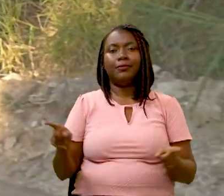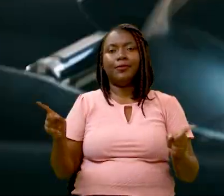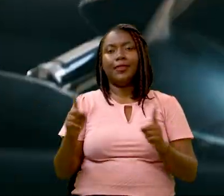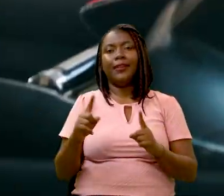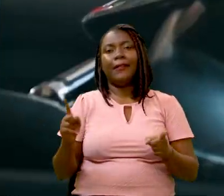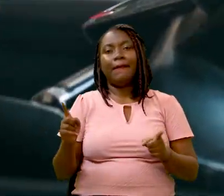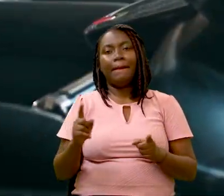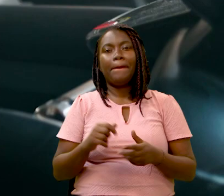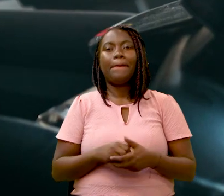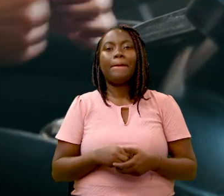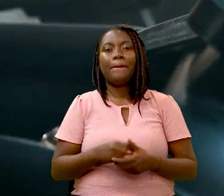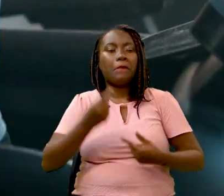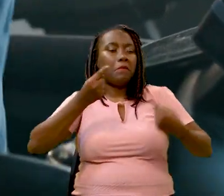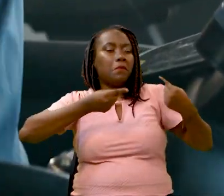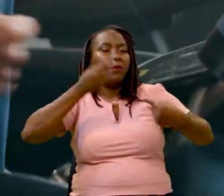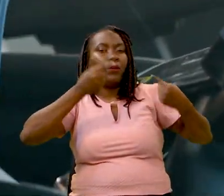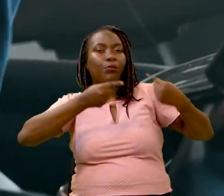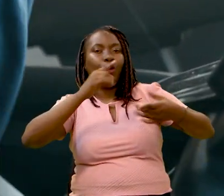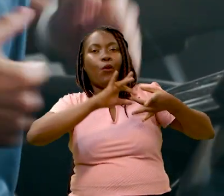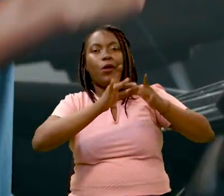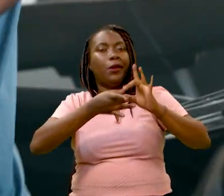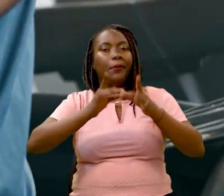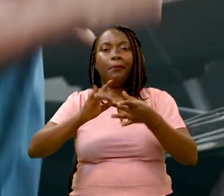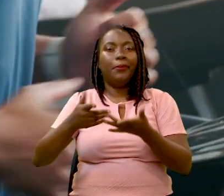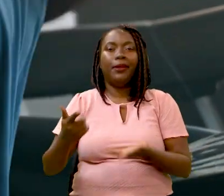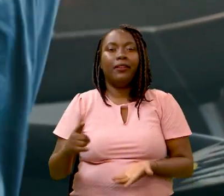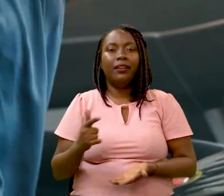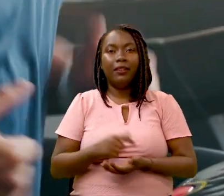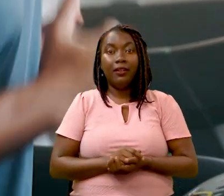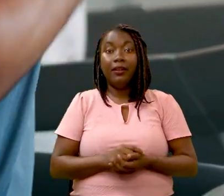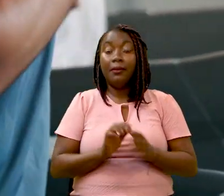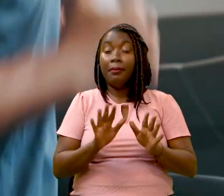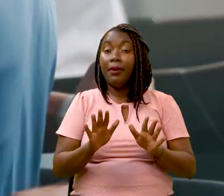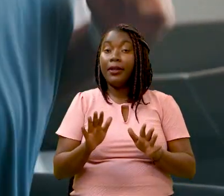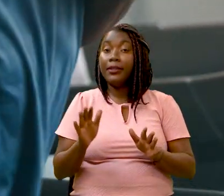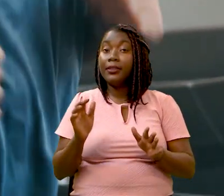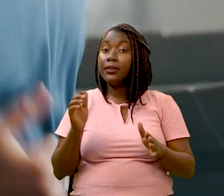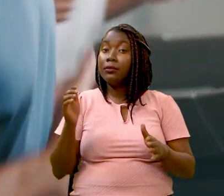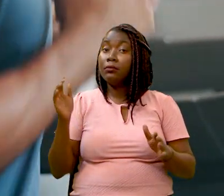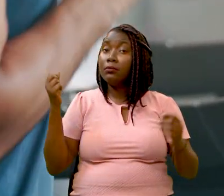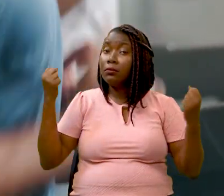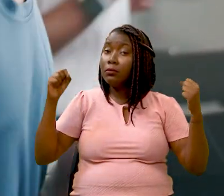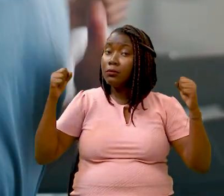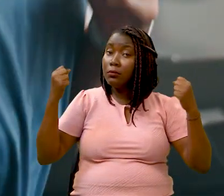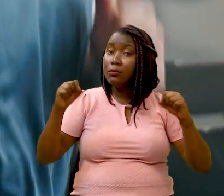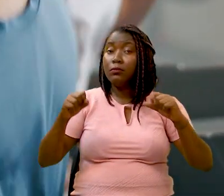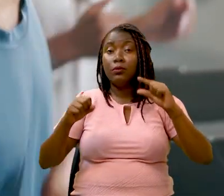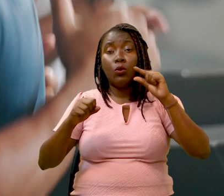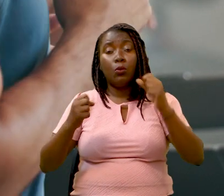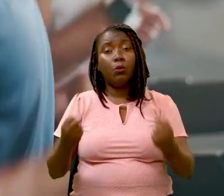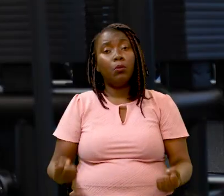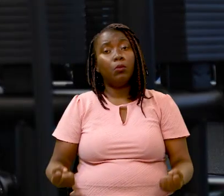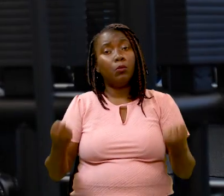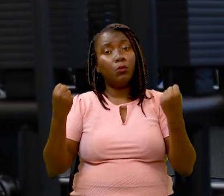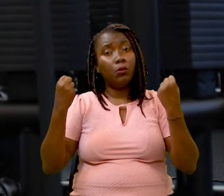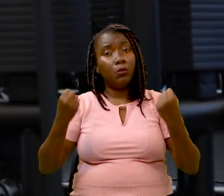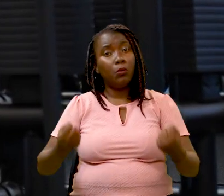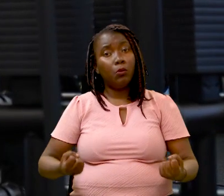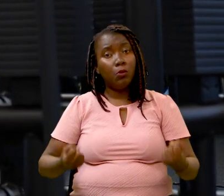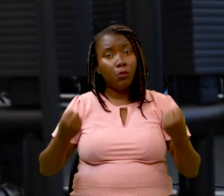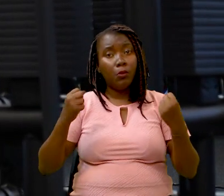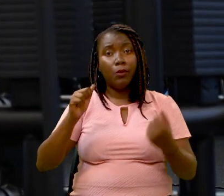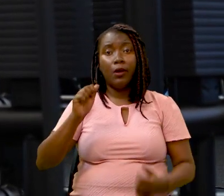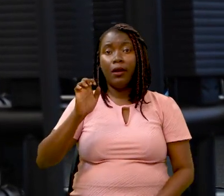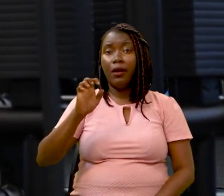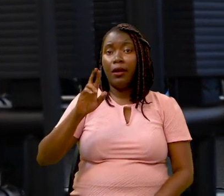não precisa ser, né? Atleta de medo, ninguém vai competir em Olimpíada, nada, mas tem uma atividade física, um pouco de